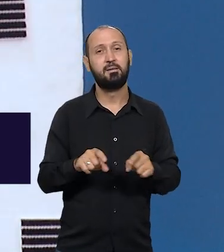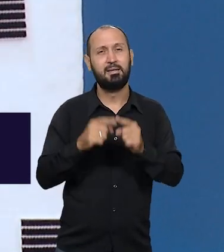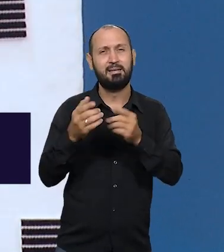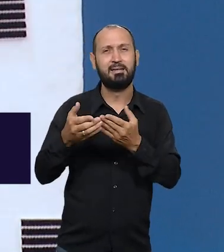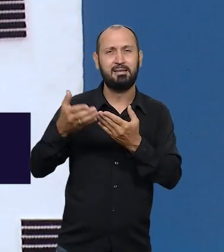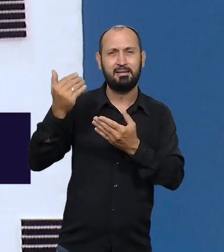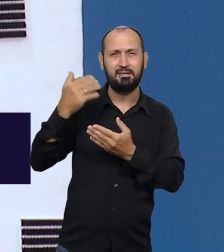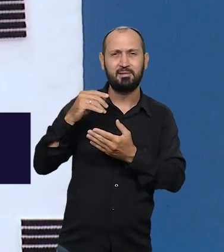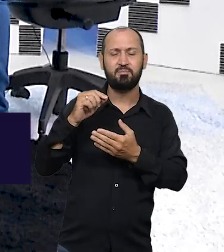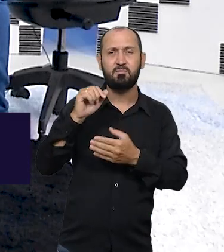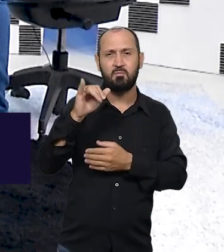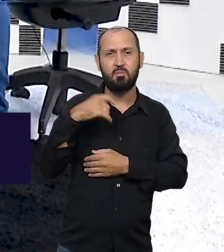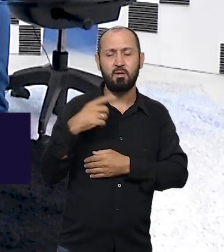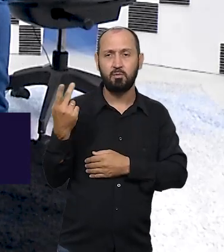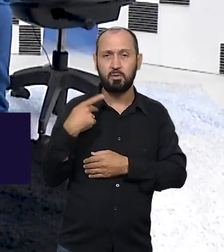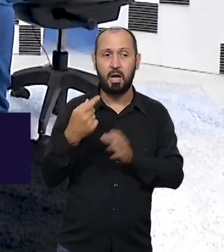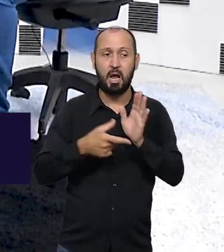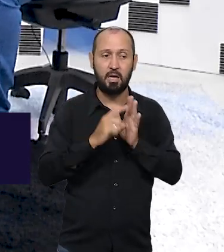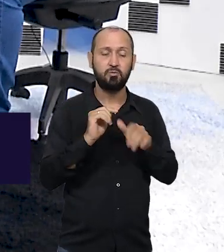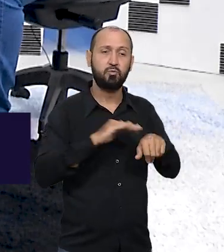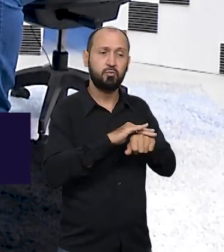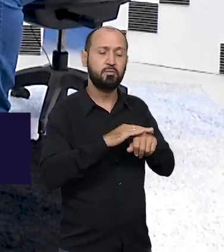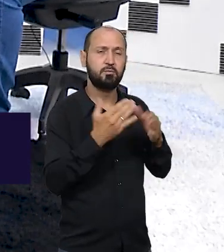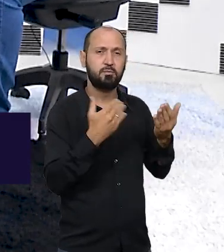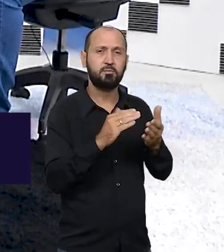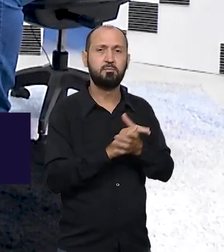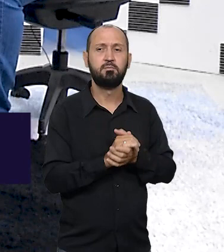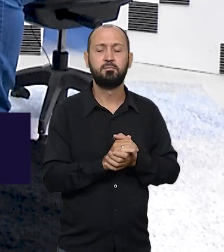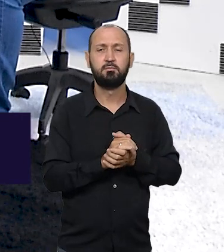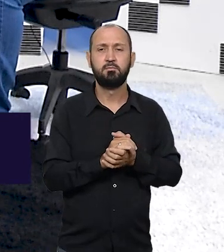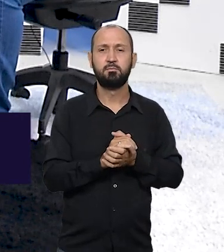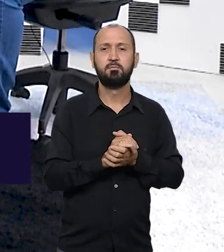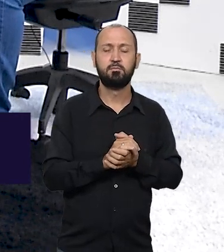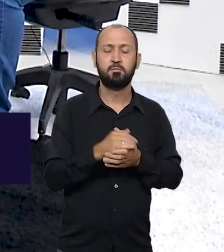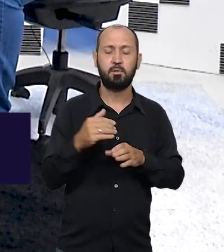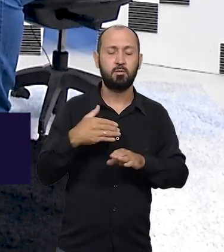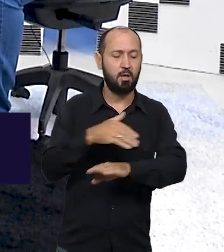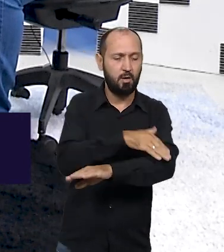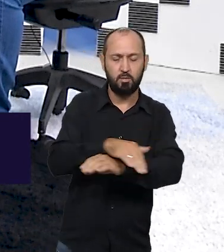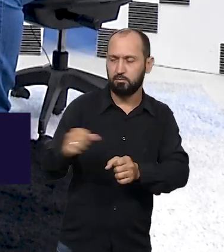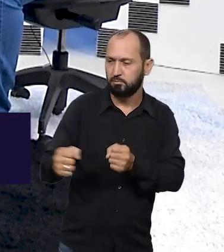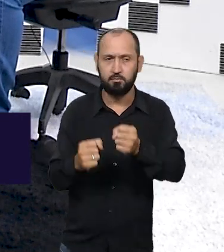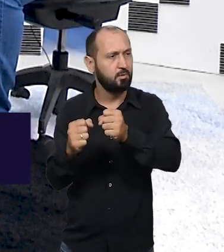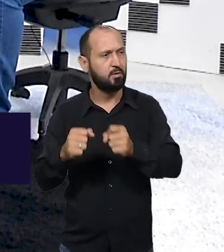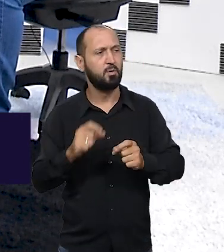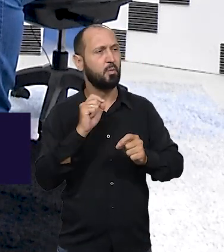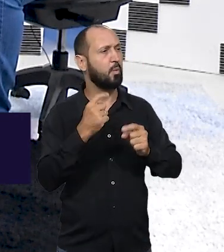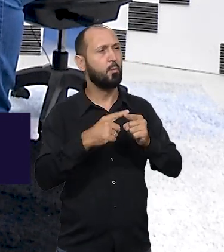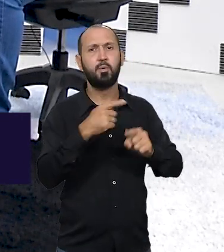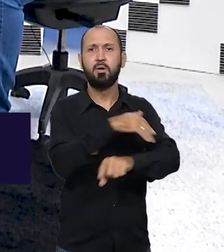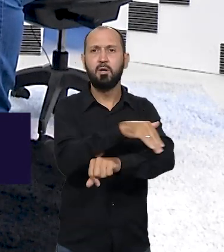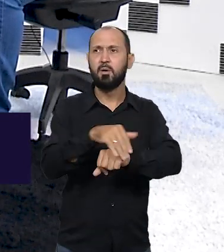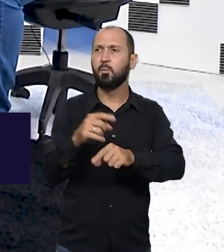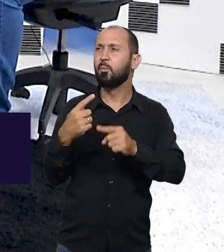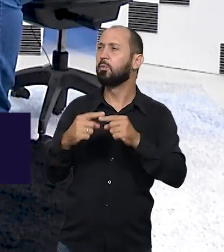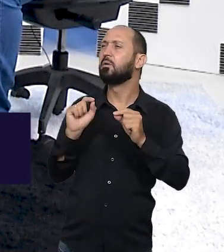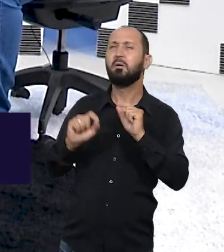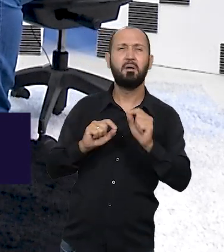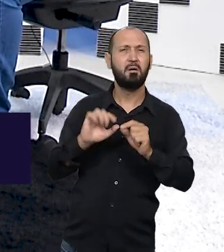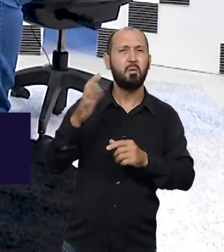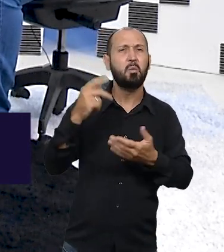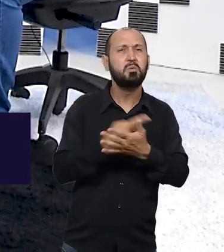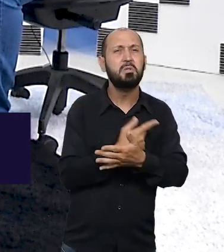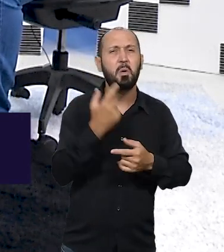esse preparo com ele, muitas das vezes no percurso, mudou o caminho? Por que mudou o caminho? Ele já